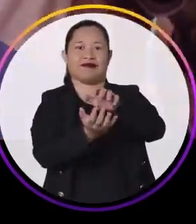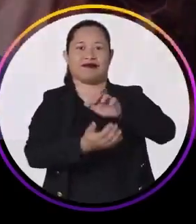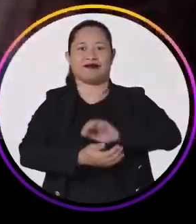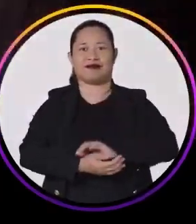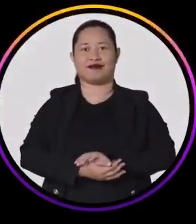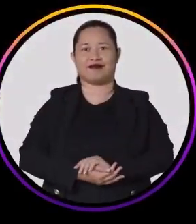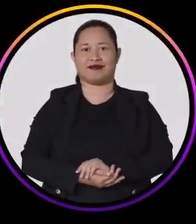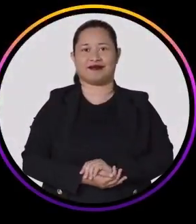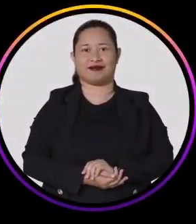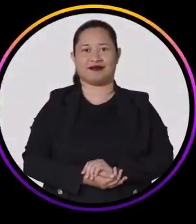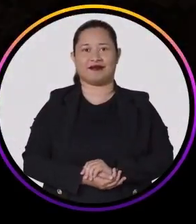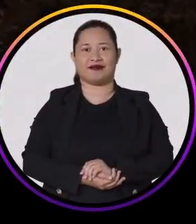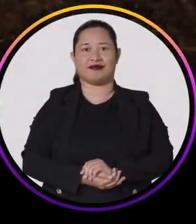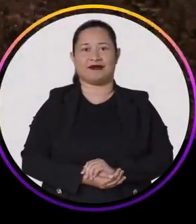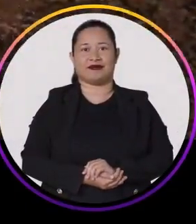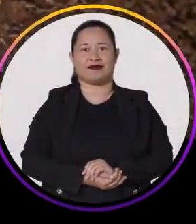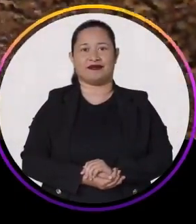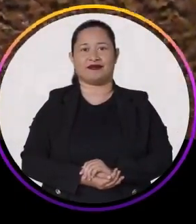Pernambuco.